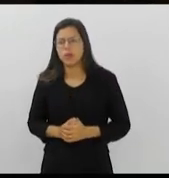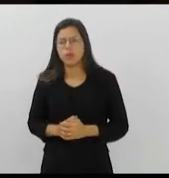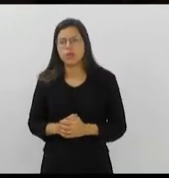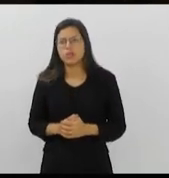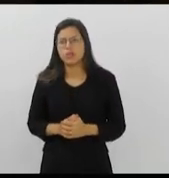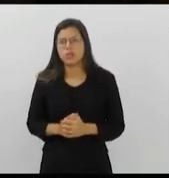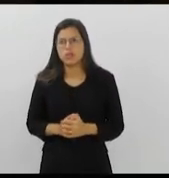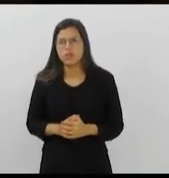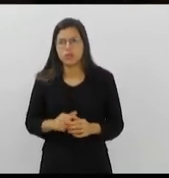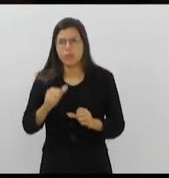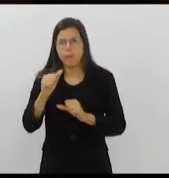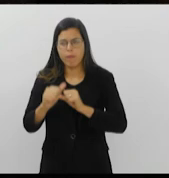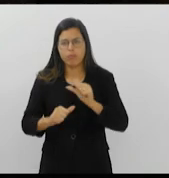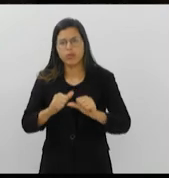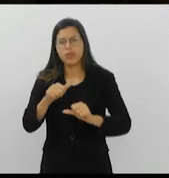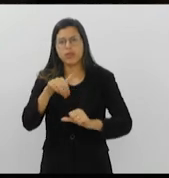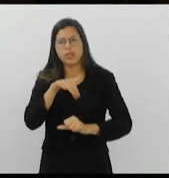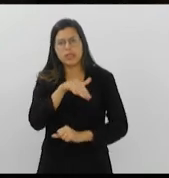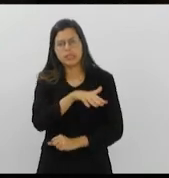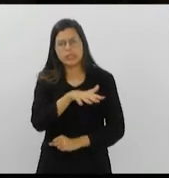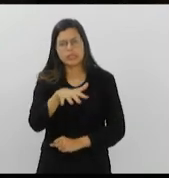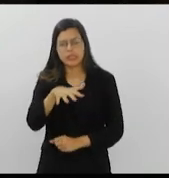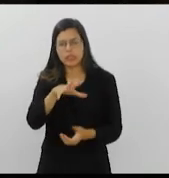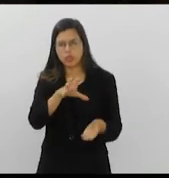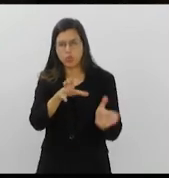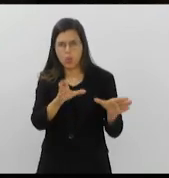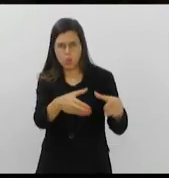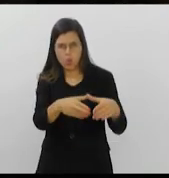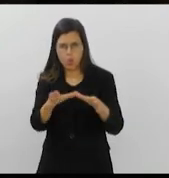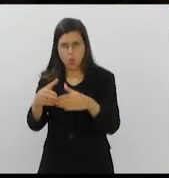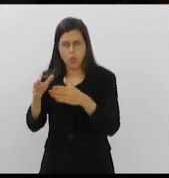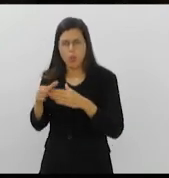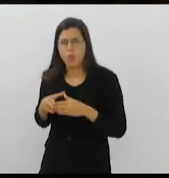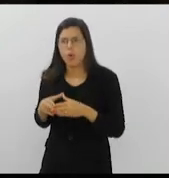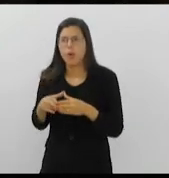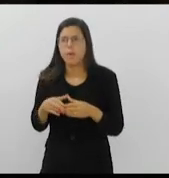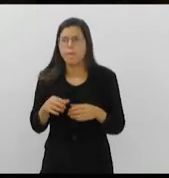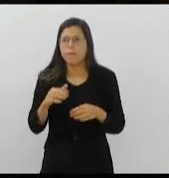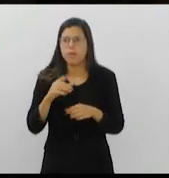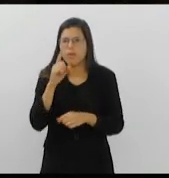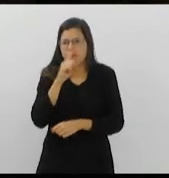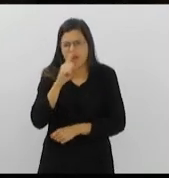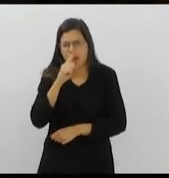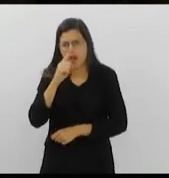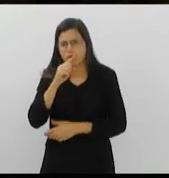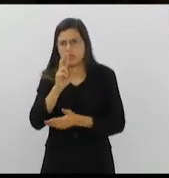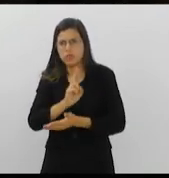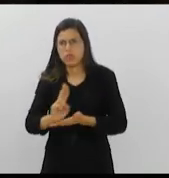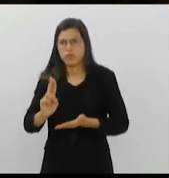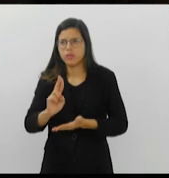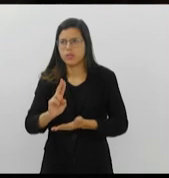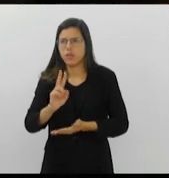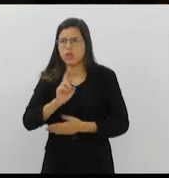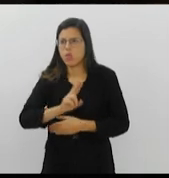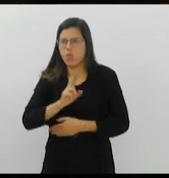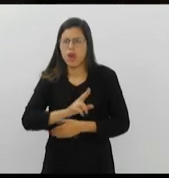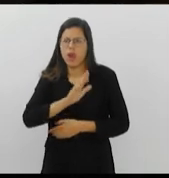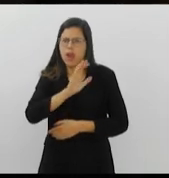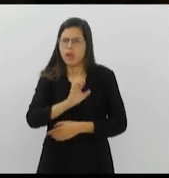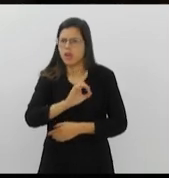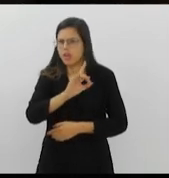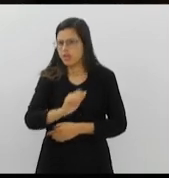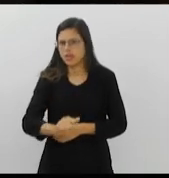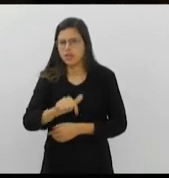nesses setores mais fragilizados, vulnerabilizados da universidade, não é via AEDA, não é via uma normativa